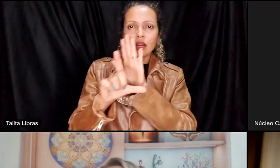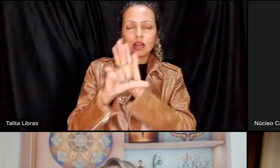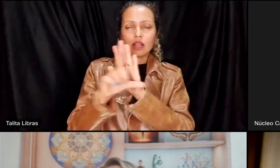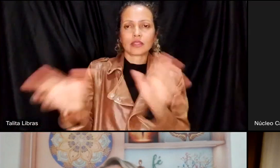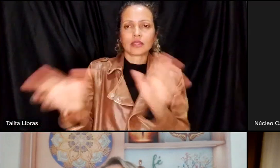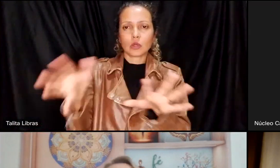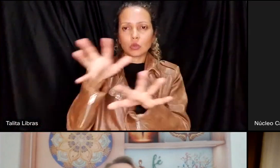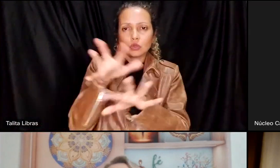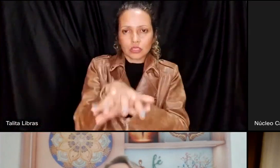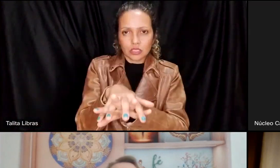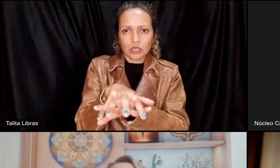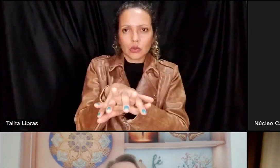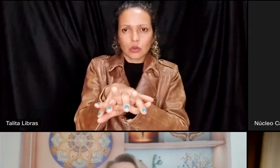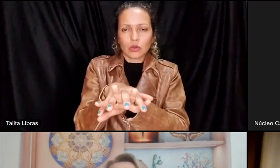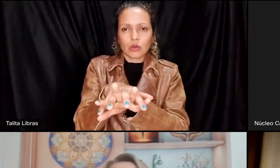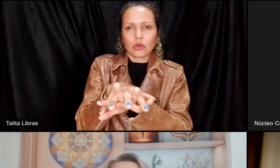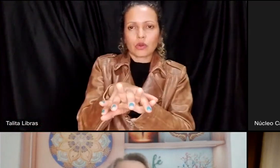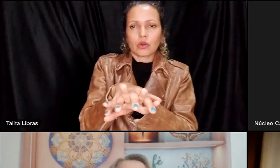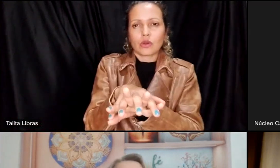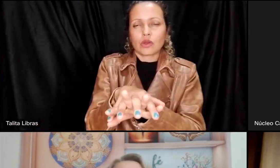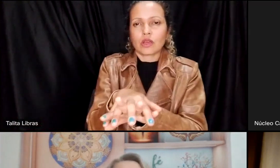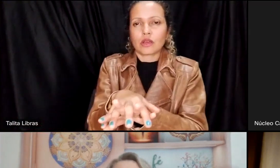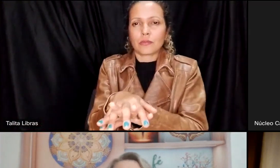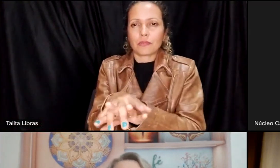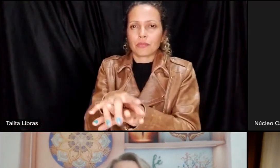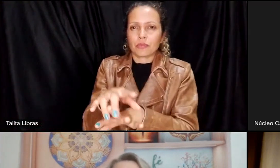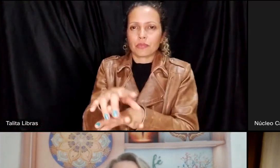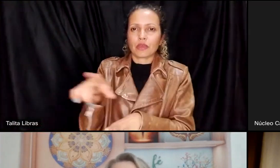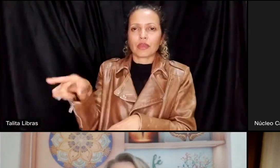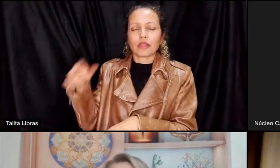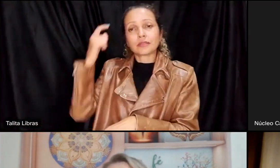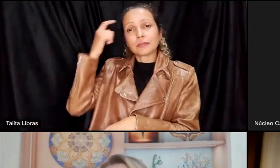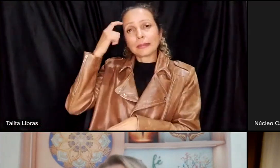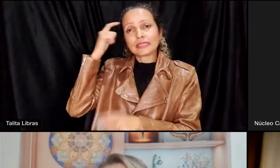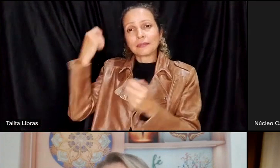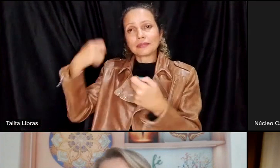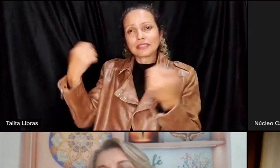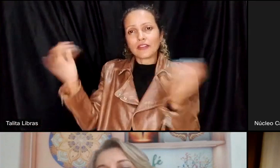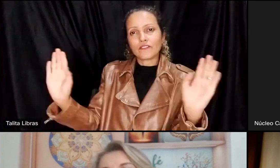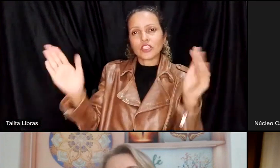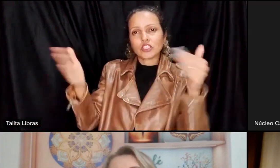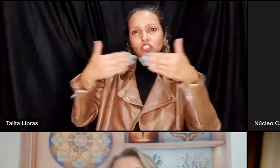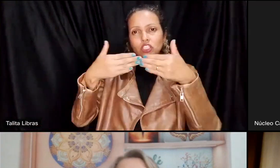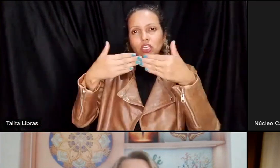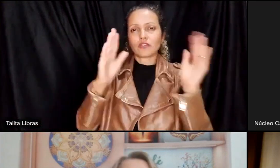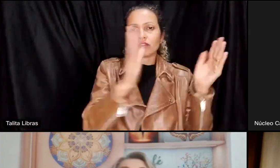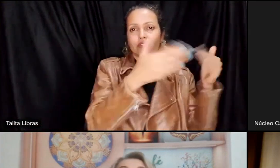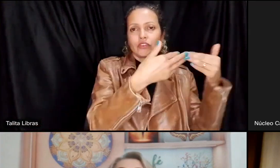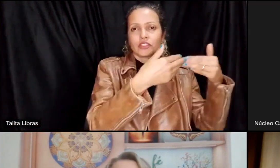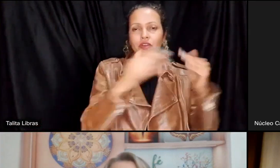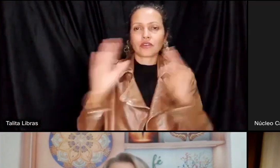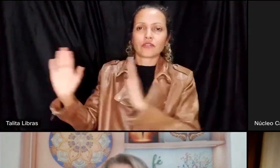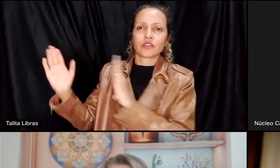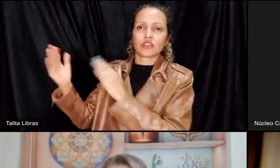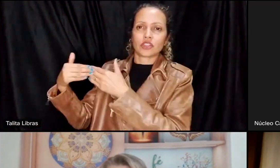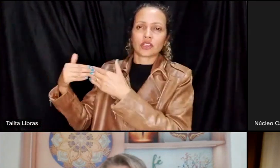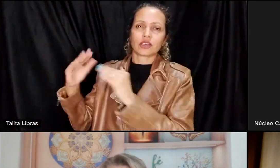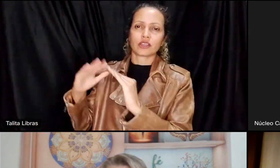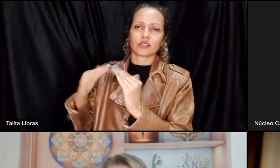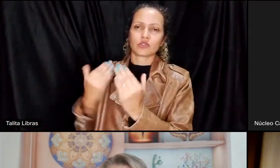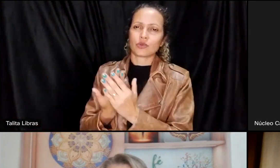inclusão, acharam que tinha que fechar tudo, porque tinha que incluir todo mundo, só que ninguém teve esse olhar